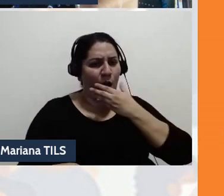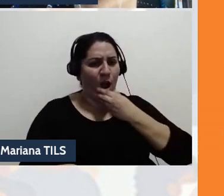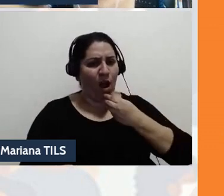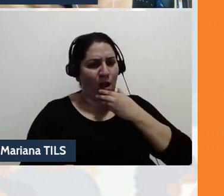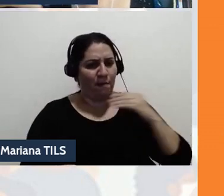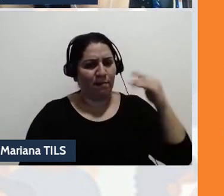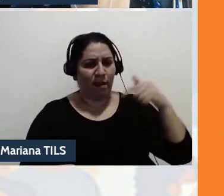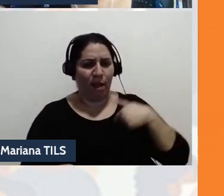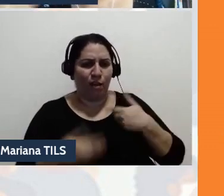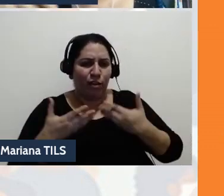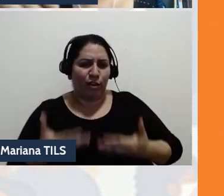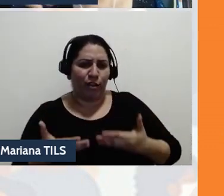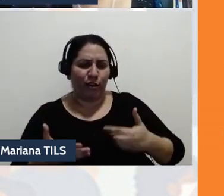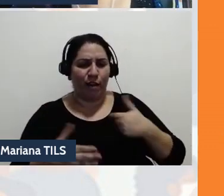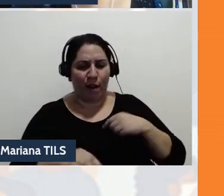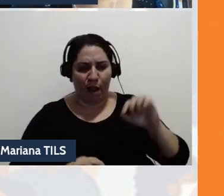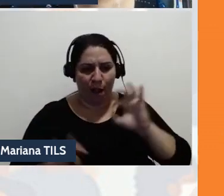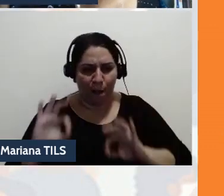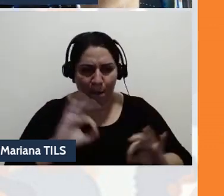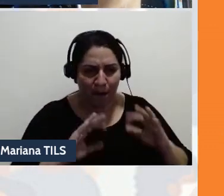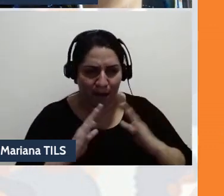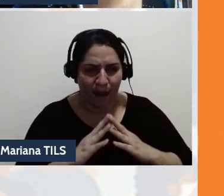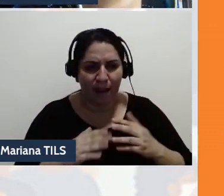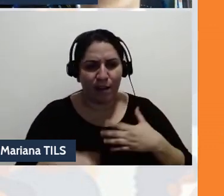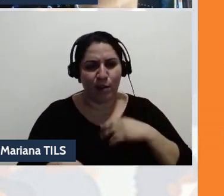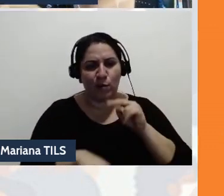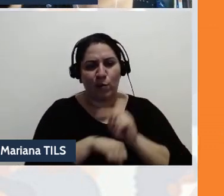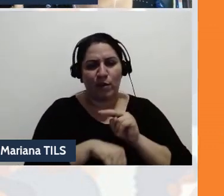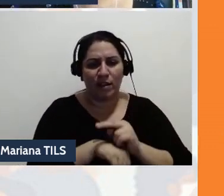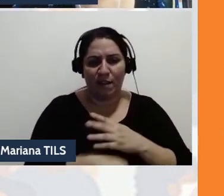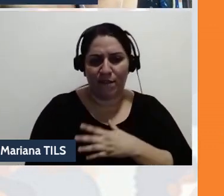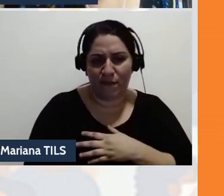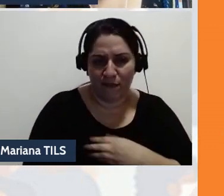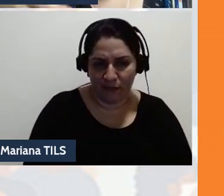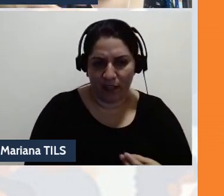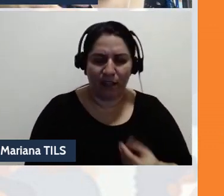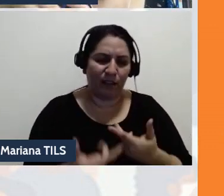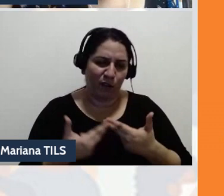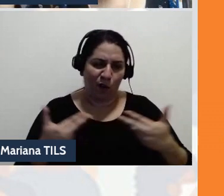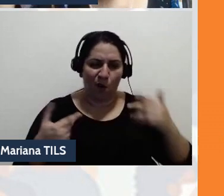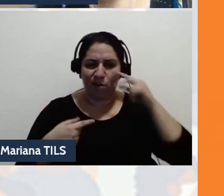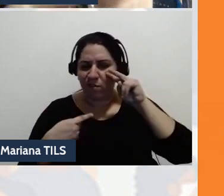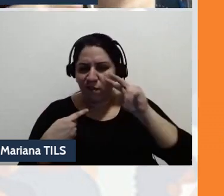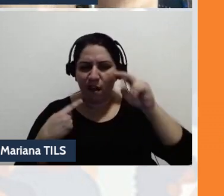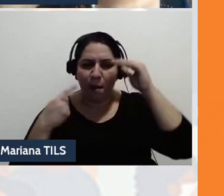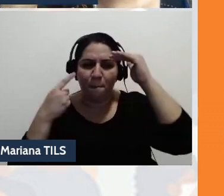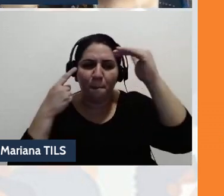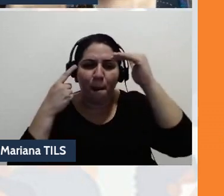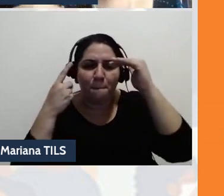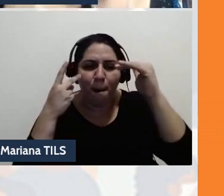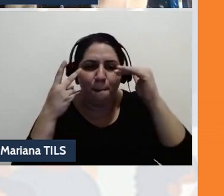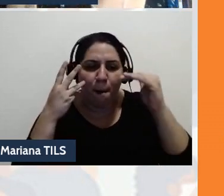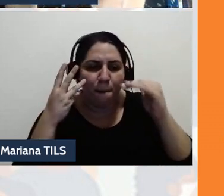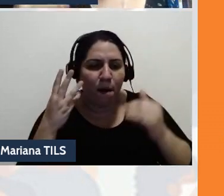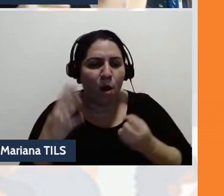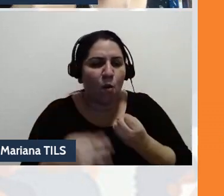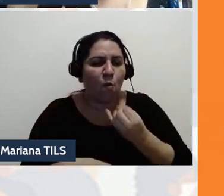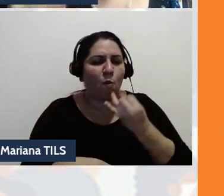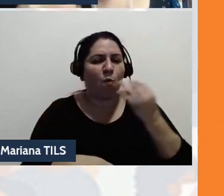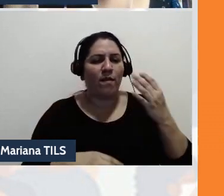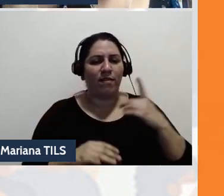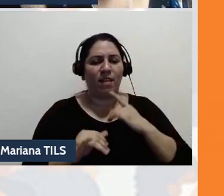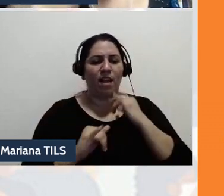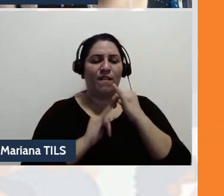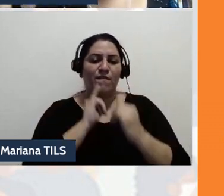várias obrigações, arruma a casa, tem que dar atenção ao meu filho, etc. Então, a quantidade de